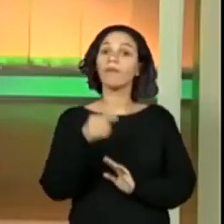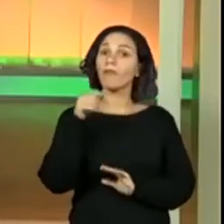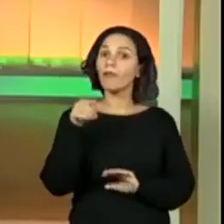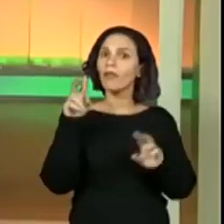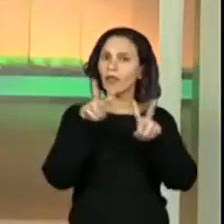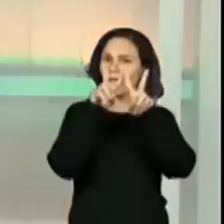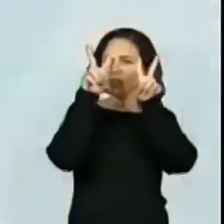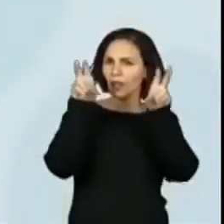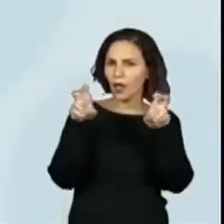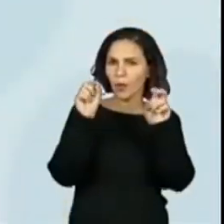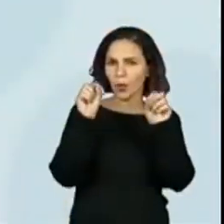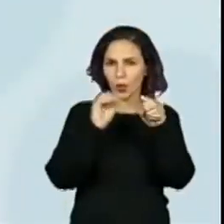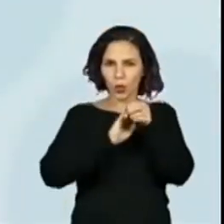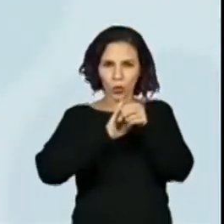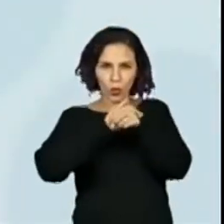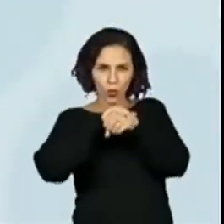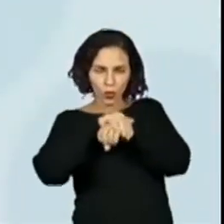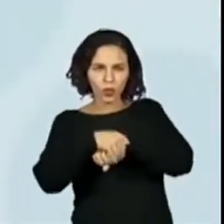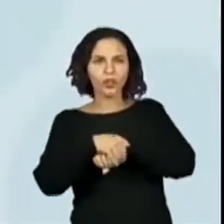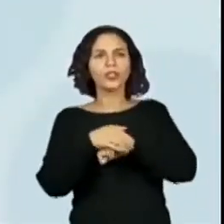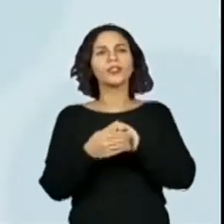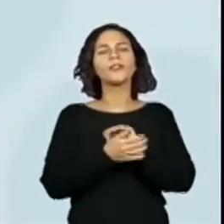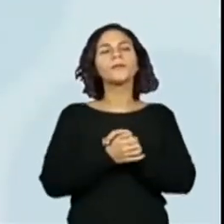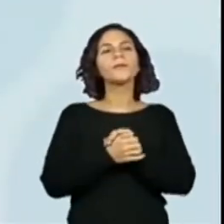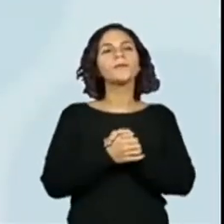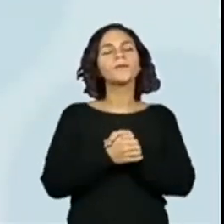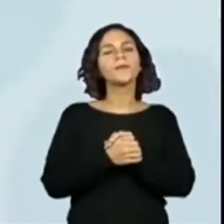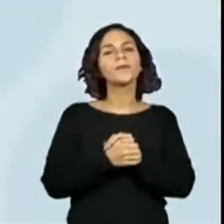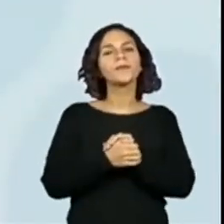sobre a noite também